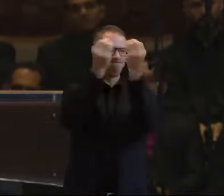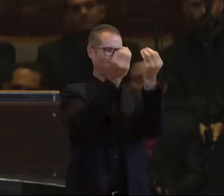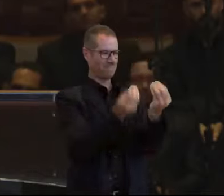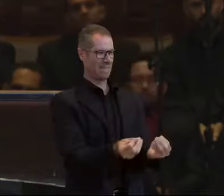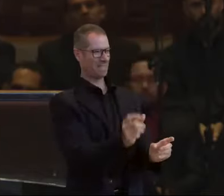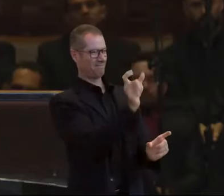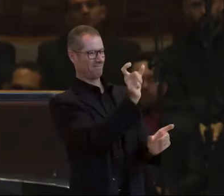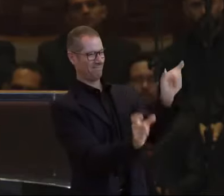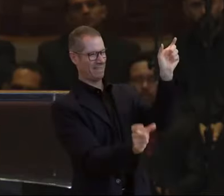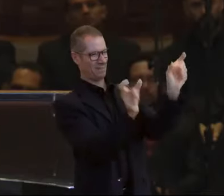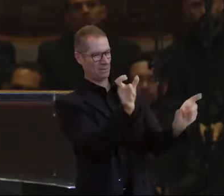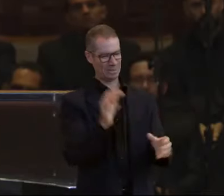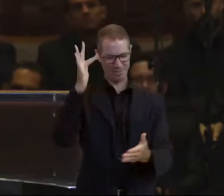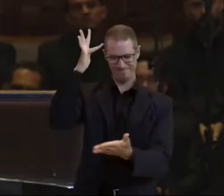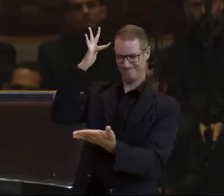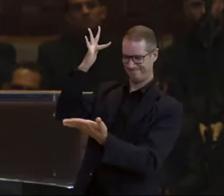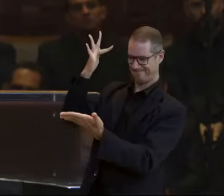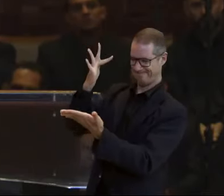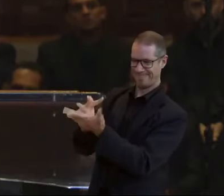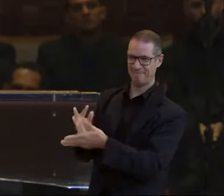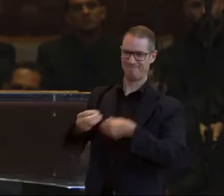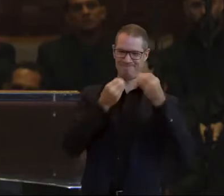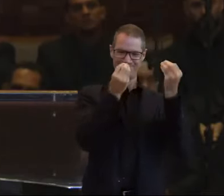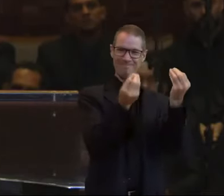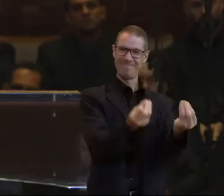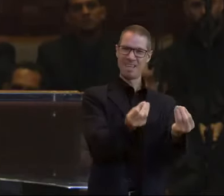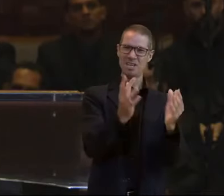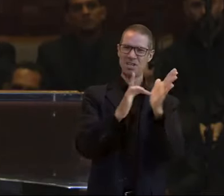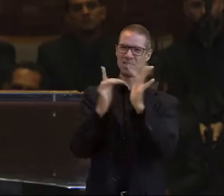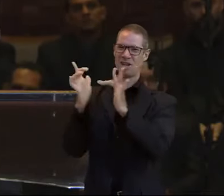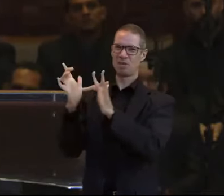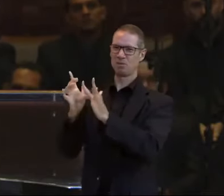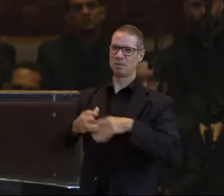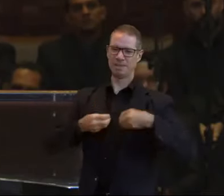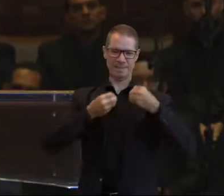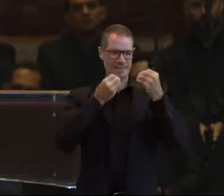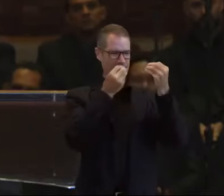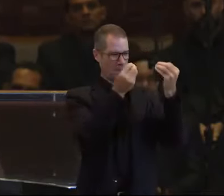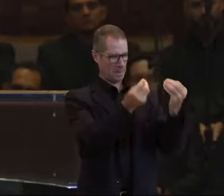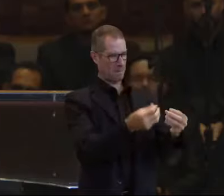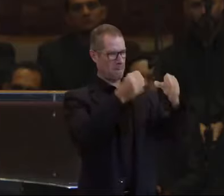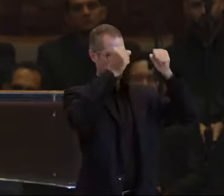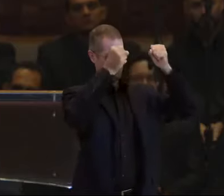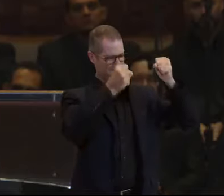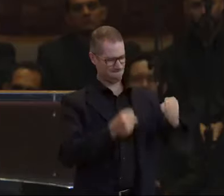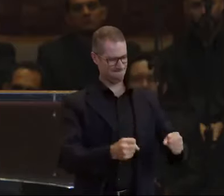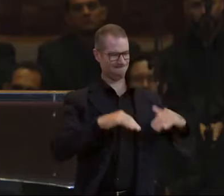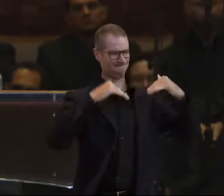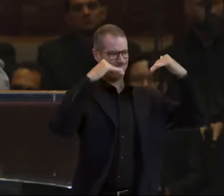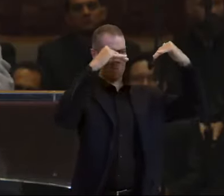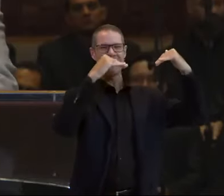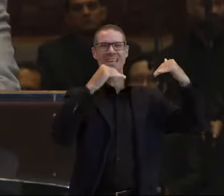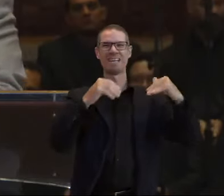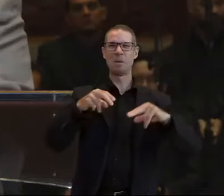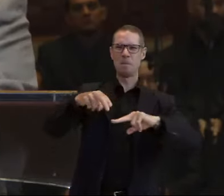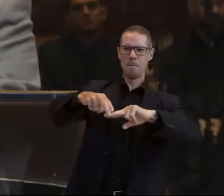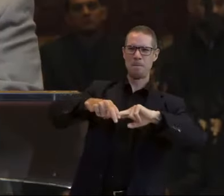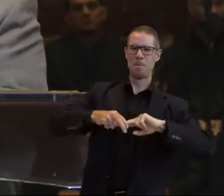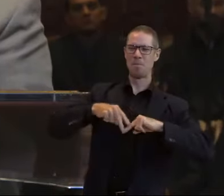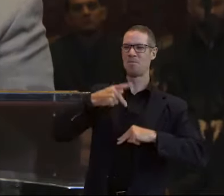professam essa fé. E aí Jesus entrega autoridade e poder. Por isso, falar da